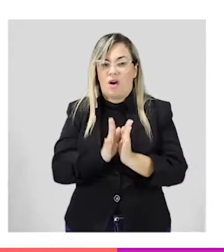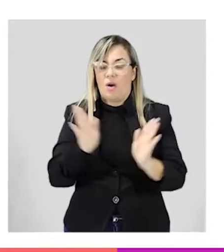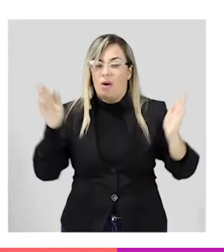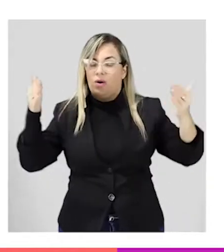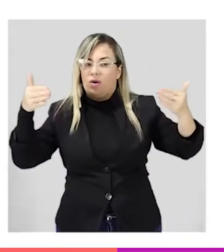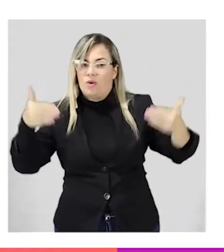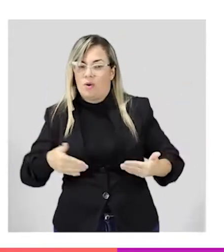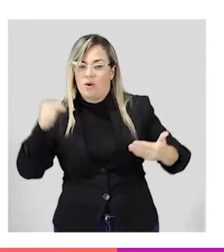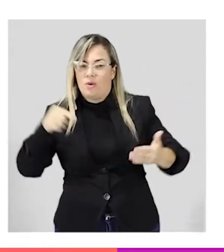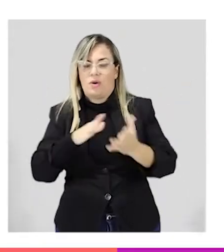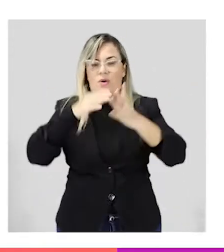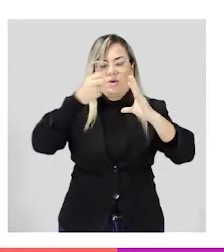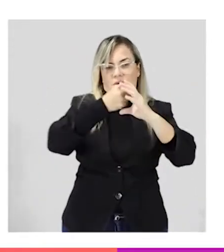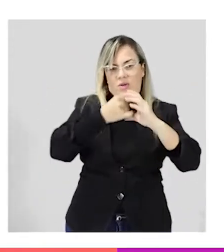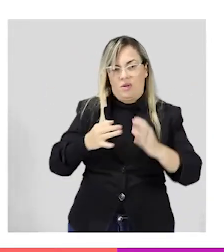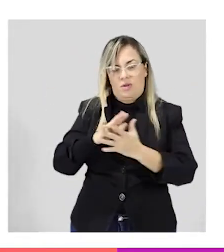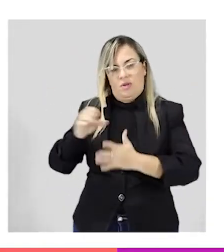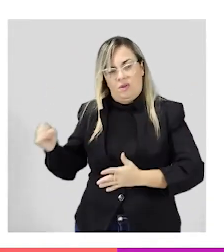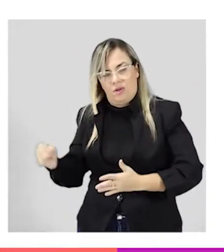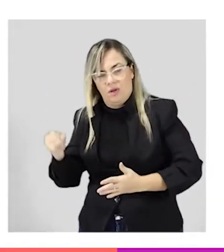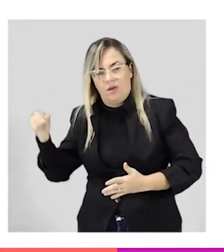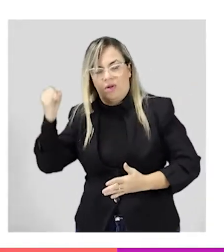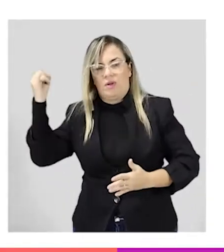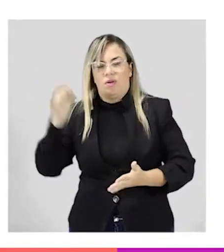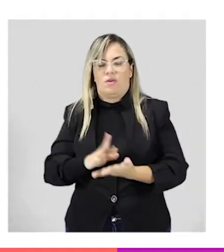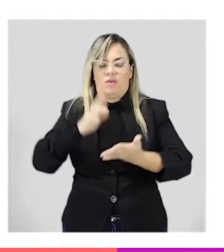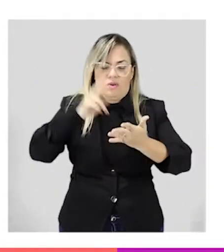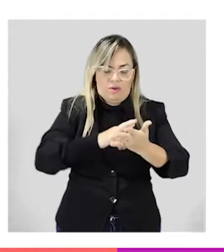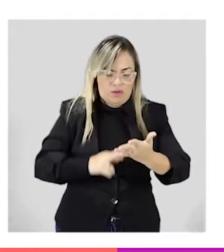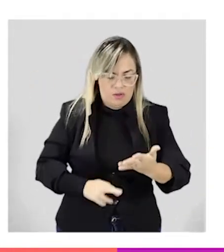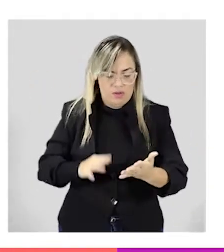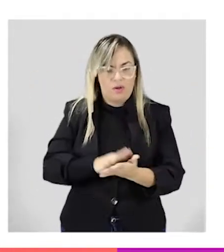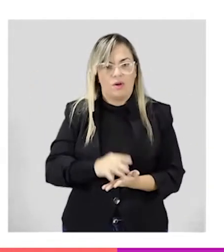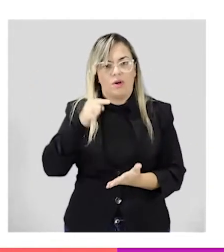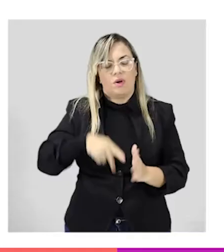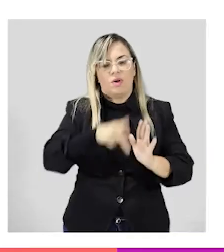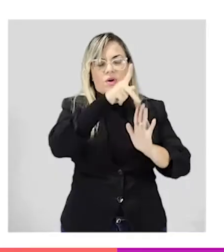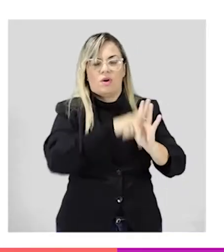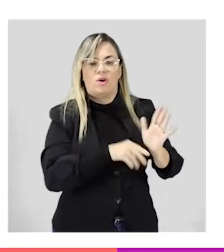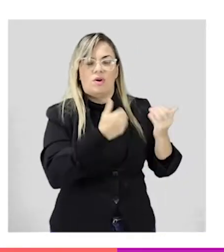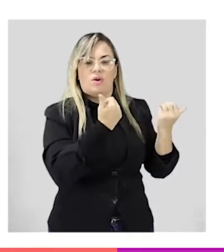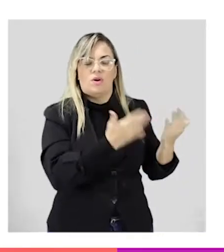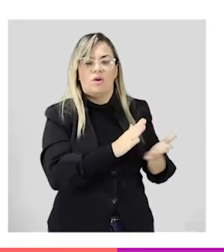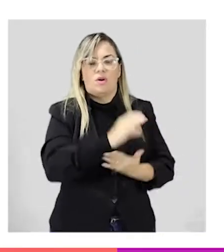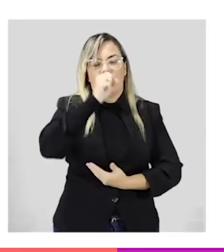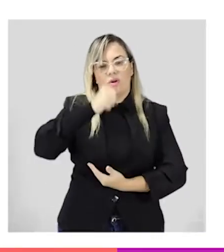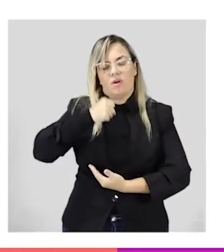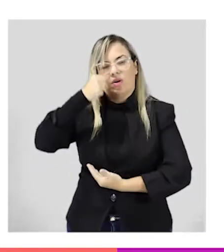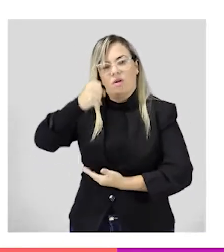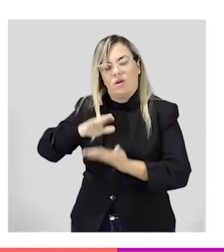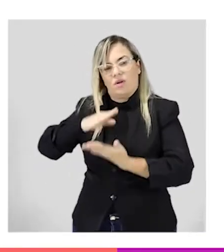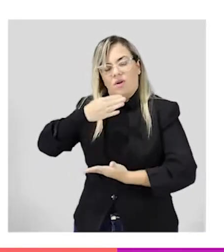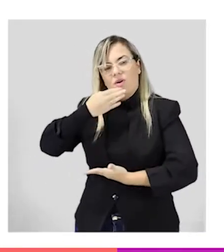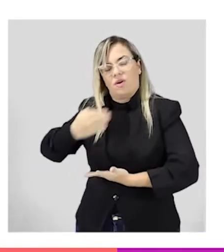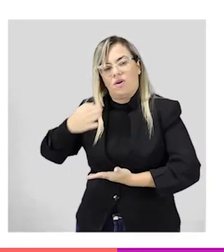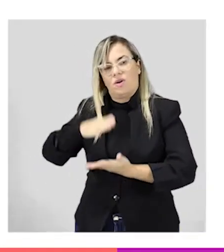para um aspecto muito importante. A redação do programa Jovem Senador, ela pede que você